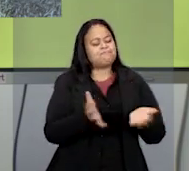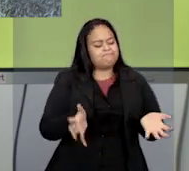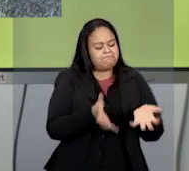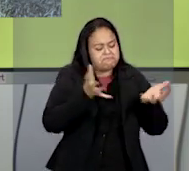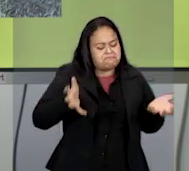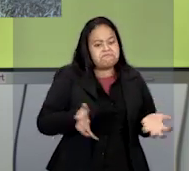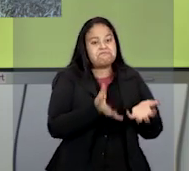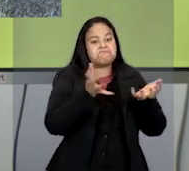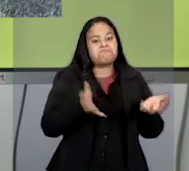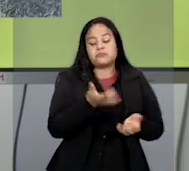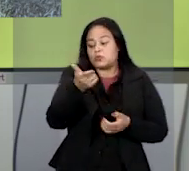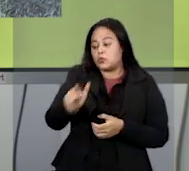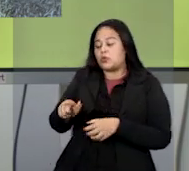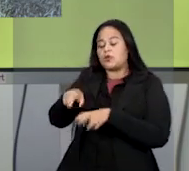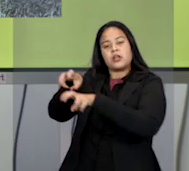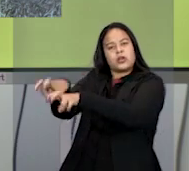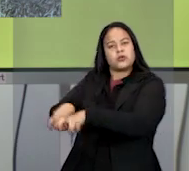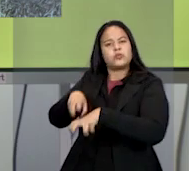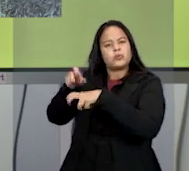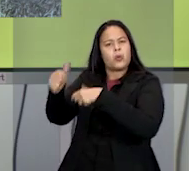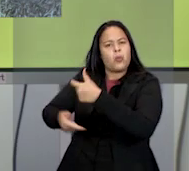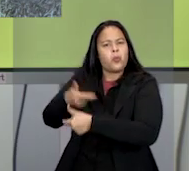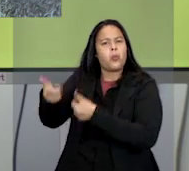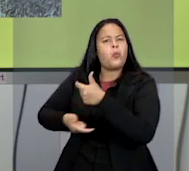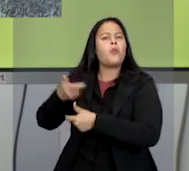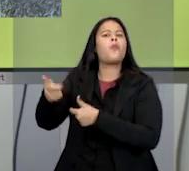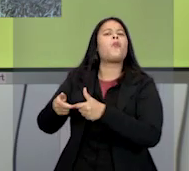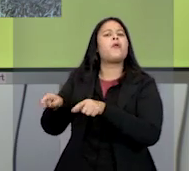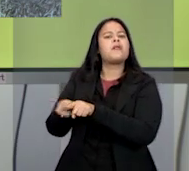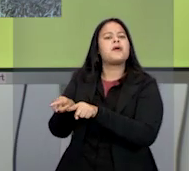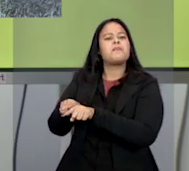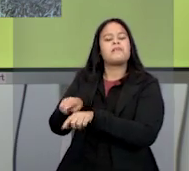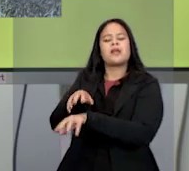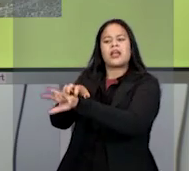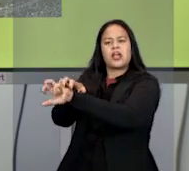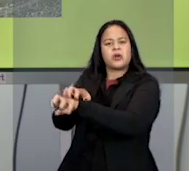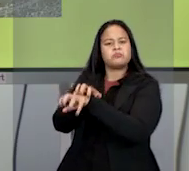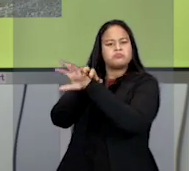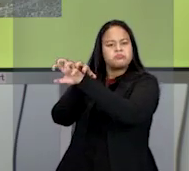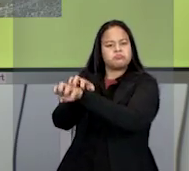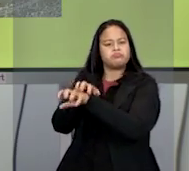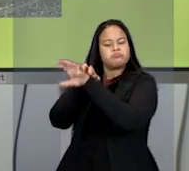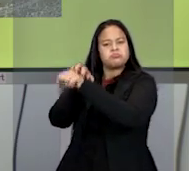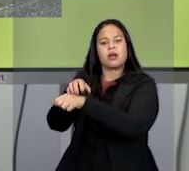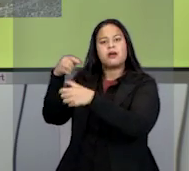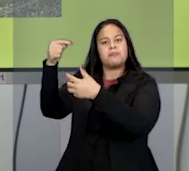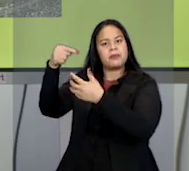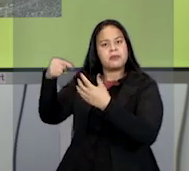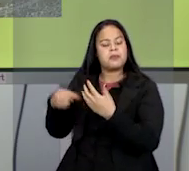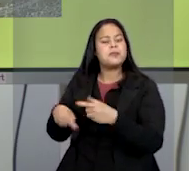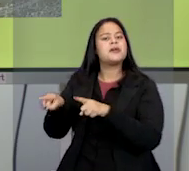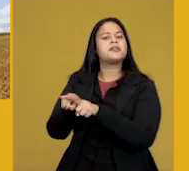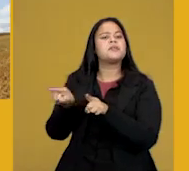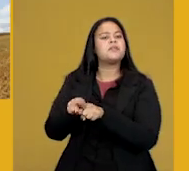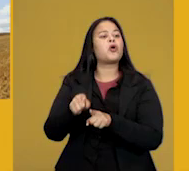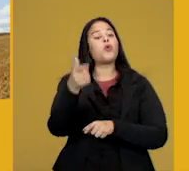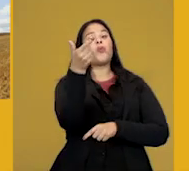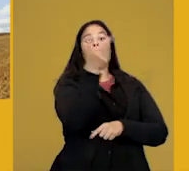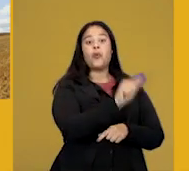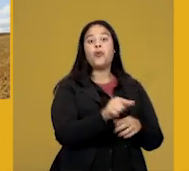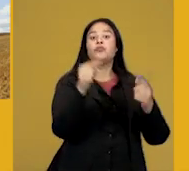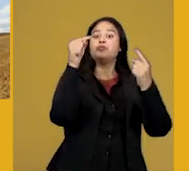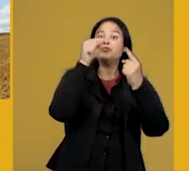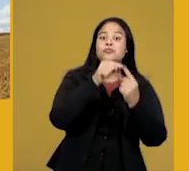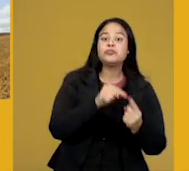tem outra agricultura de grande produção, no caso grande maquinário ali utilizado. Aqui você também tem outro tipo de